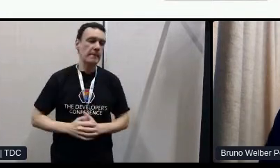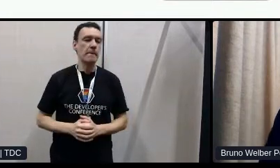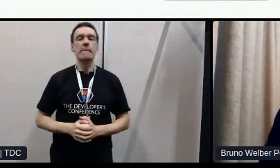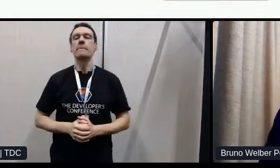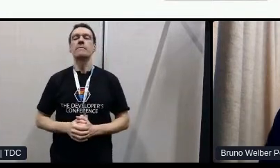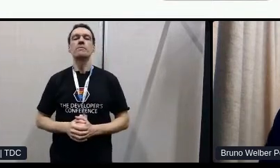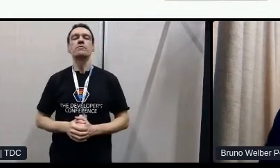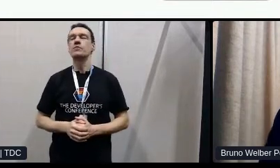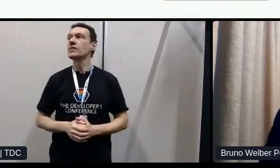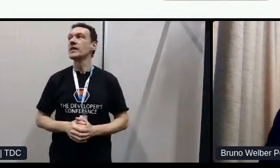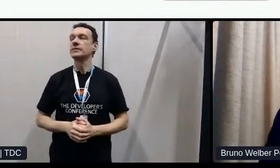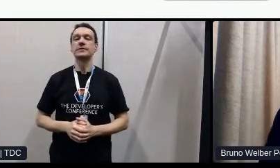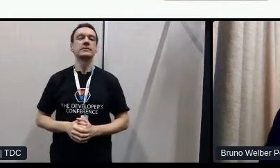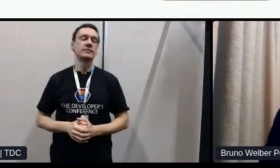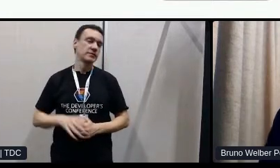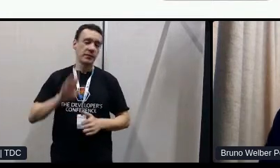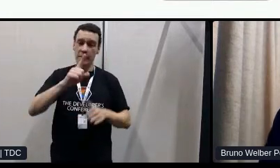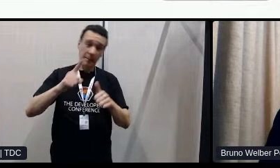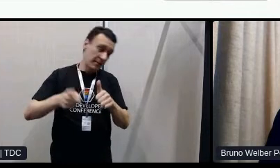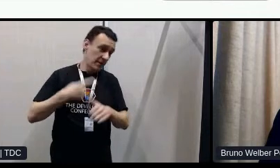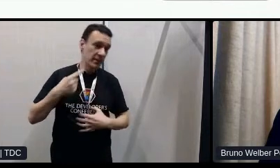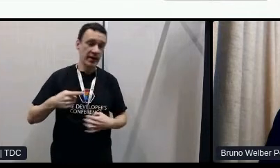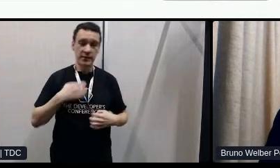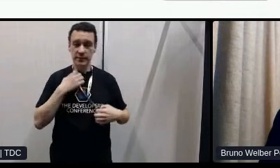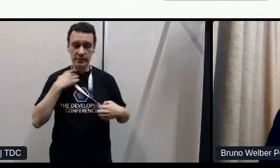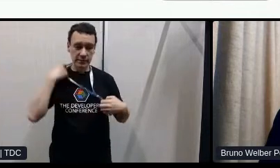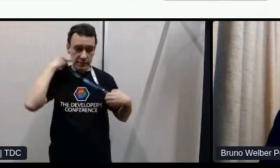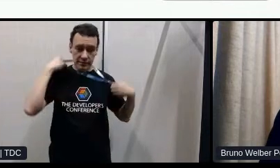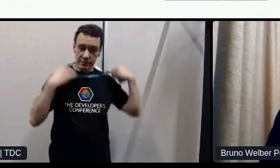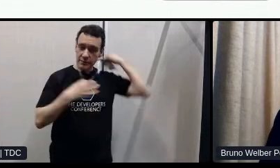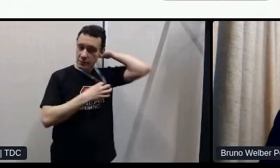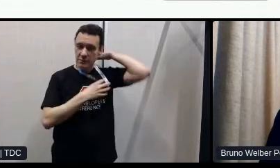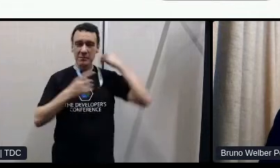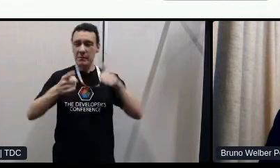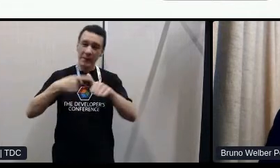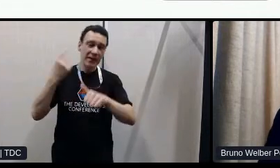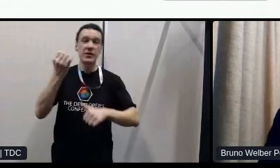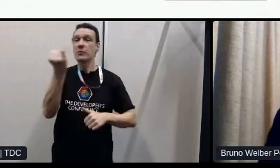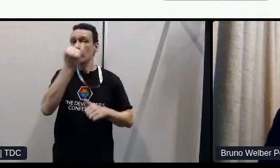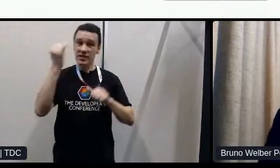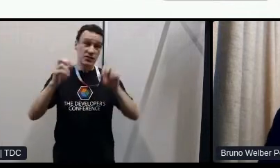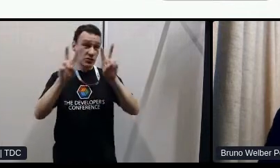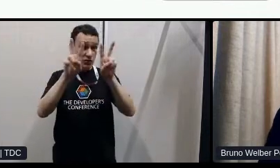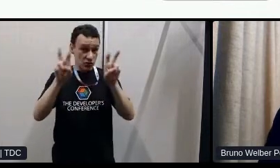Primeiro dado super relevante aqui, continuando na linha de mobile, tá?